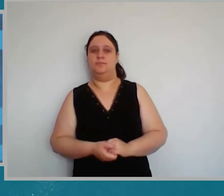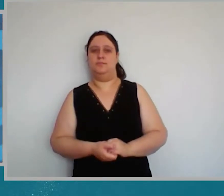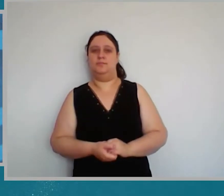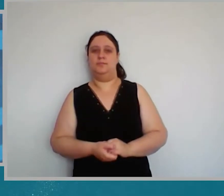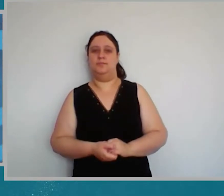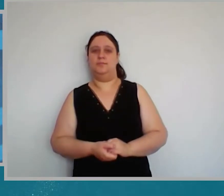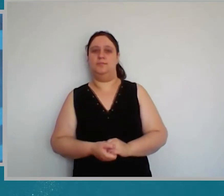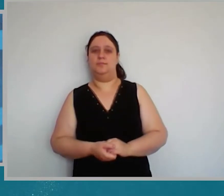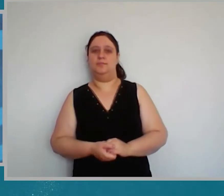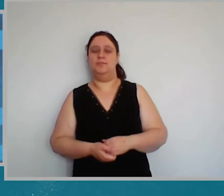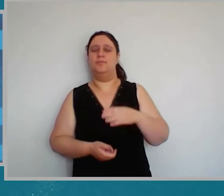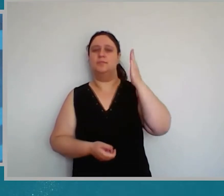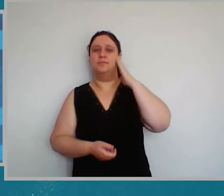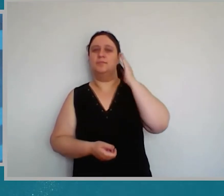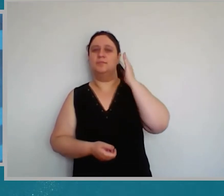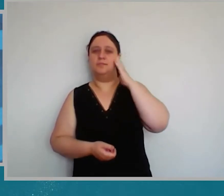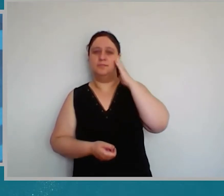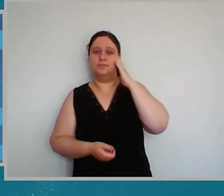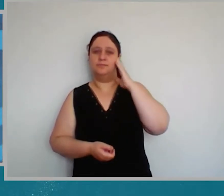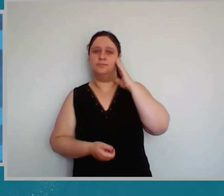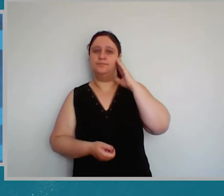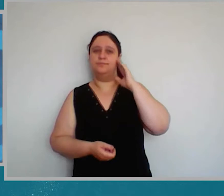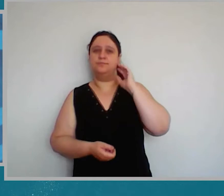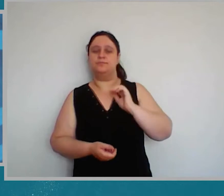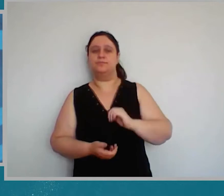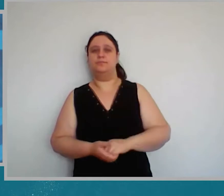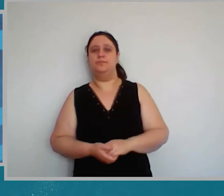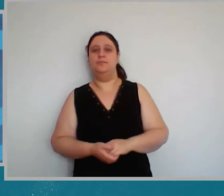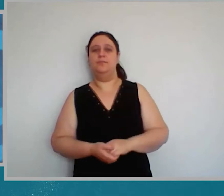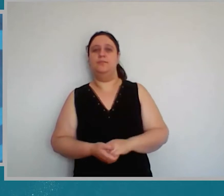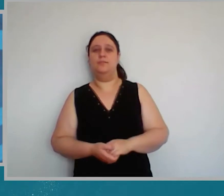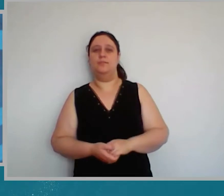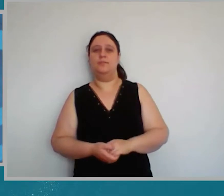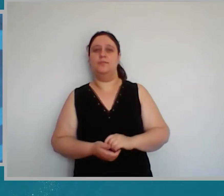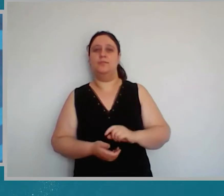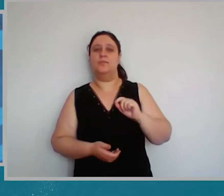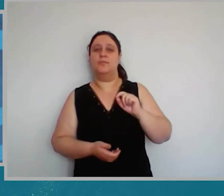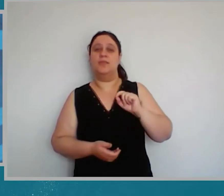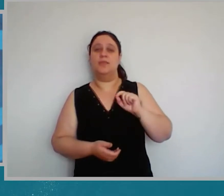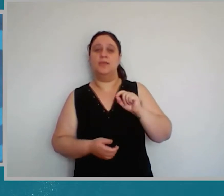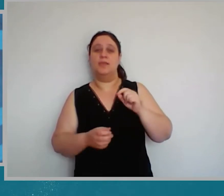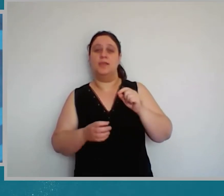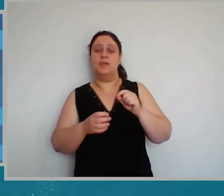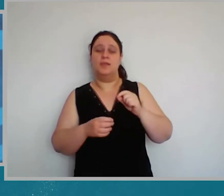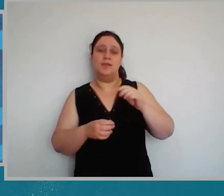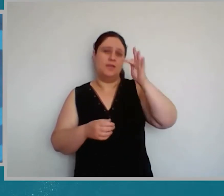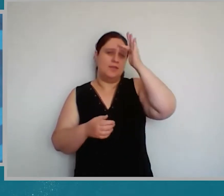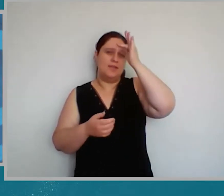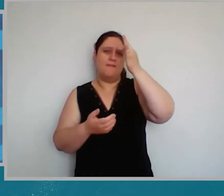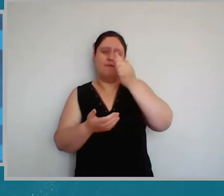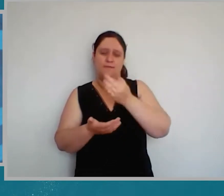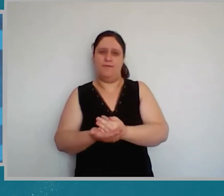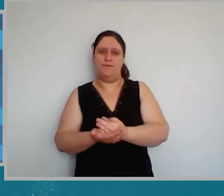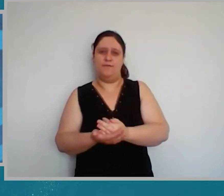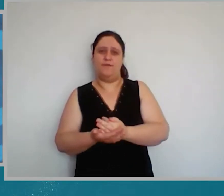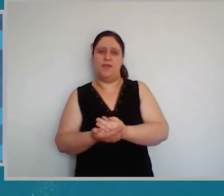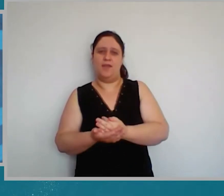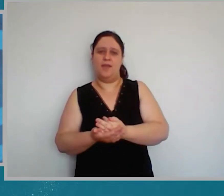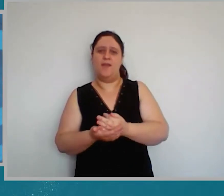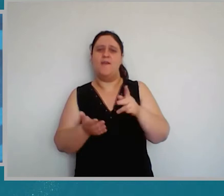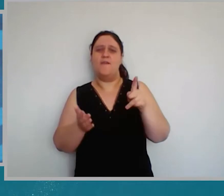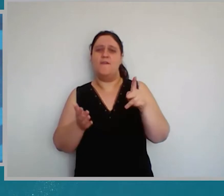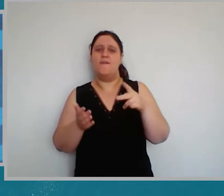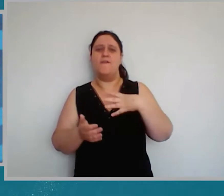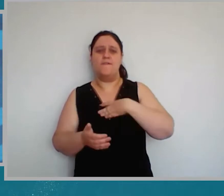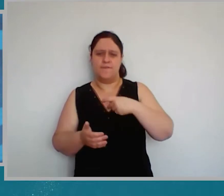Sabei, pois, que os da fé é que são filhos de Abraão.